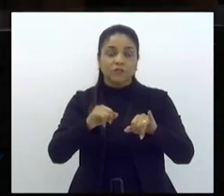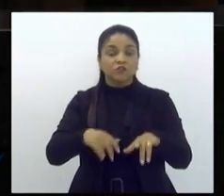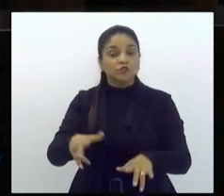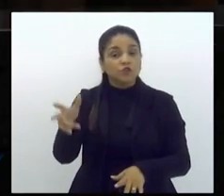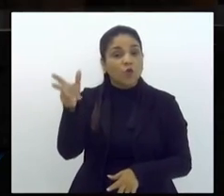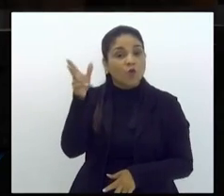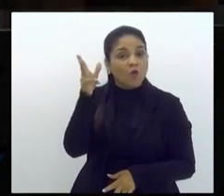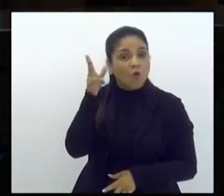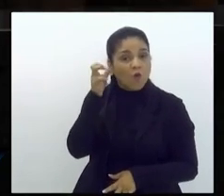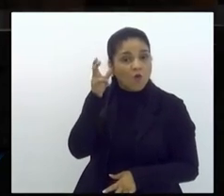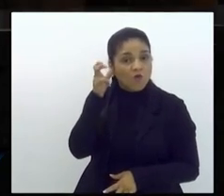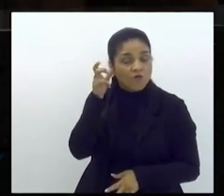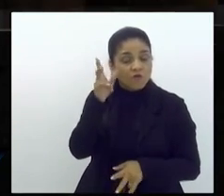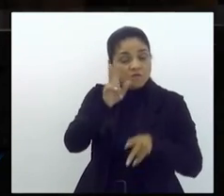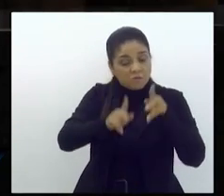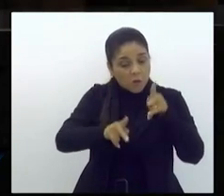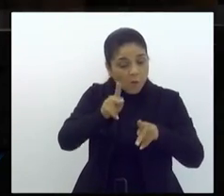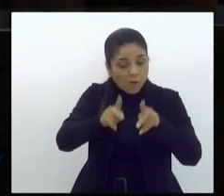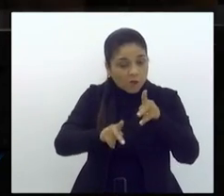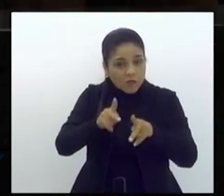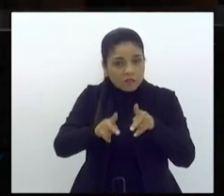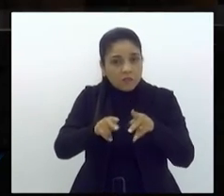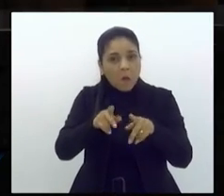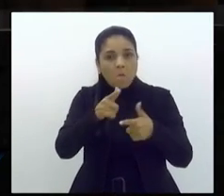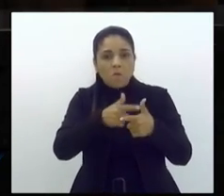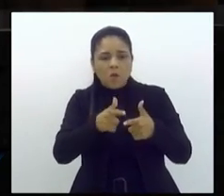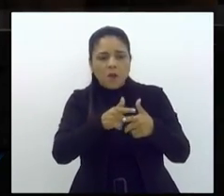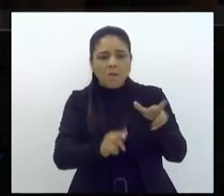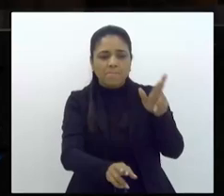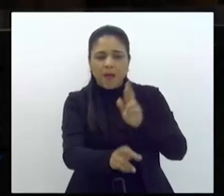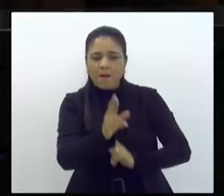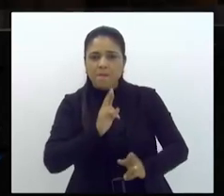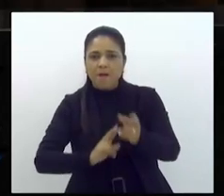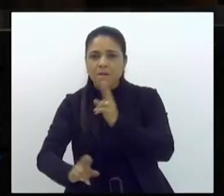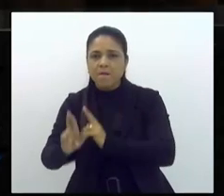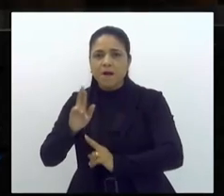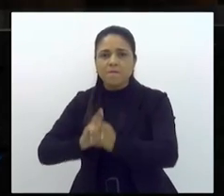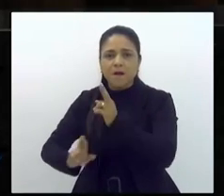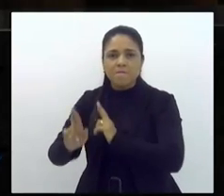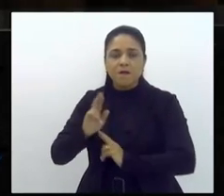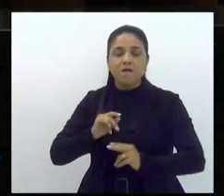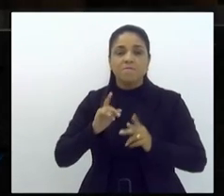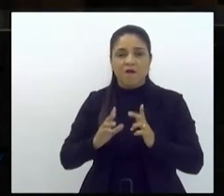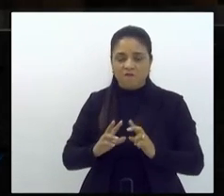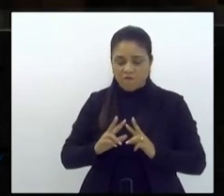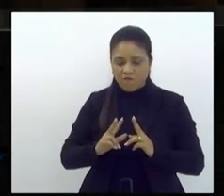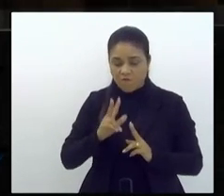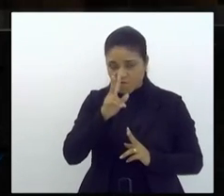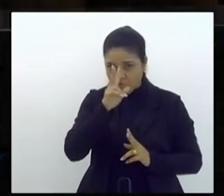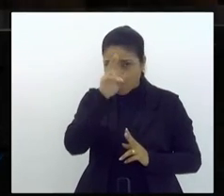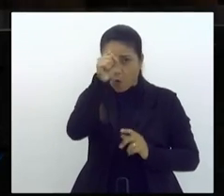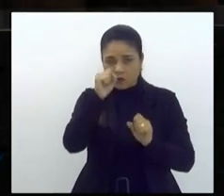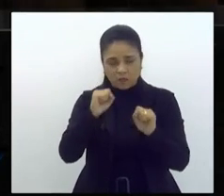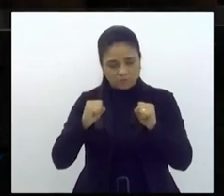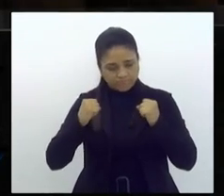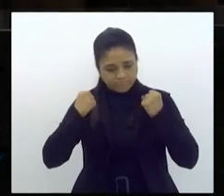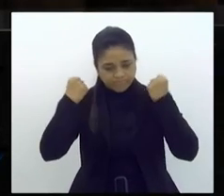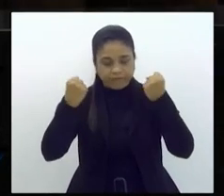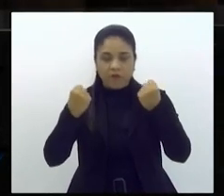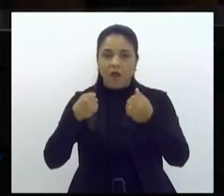de ouvir as principais demandas que tem lá para nós podemos fortalecer a partir da nossa luta